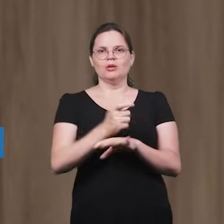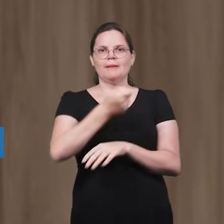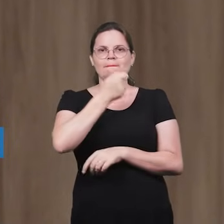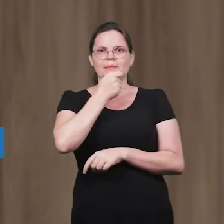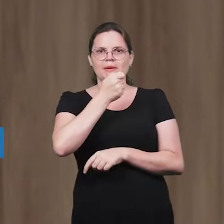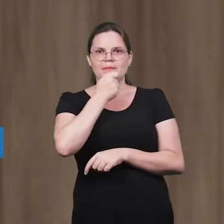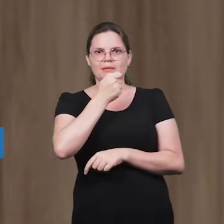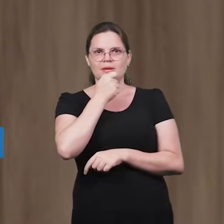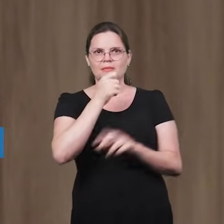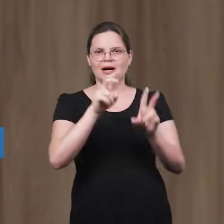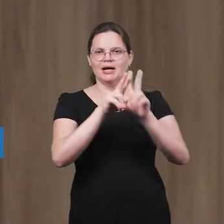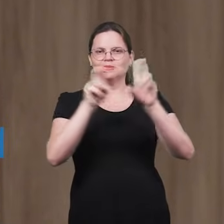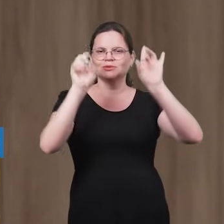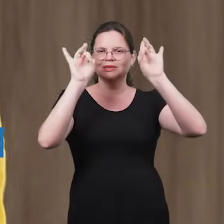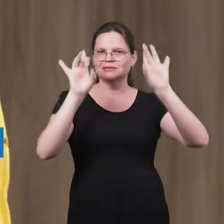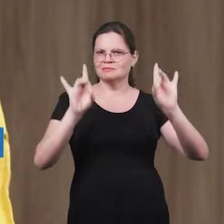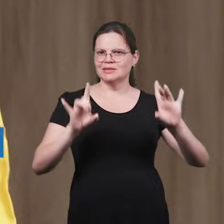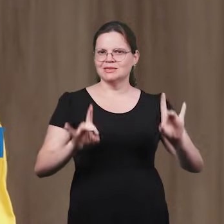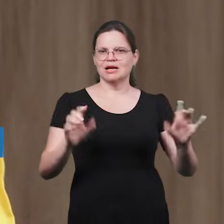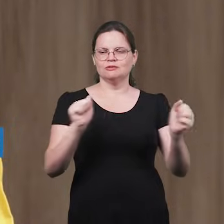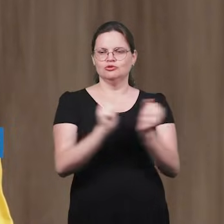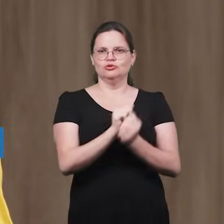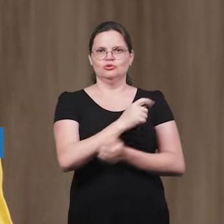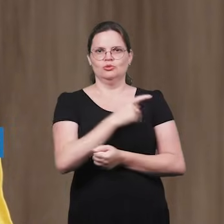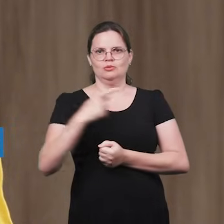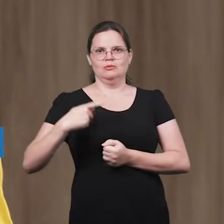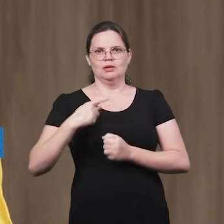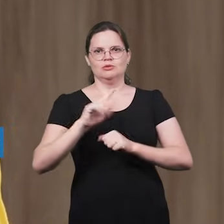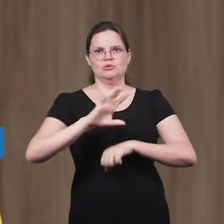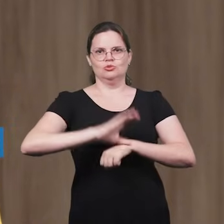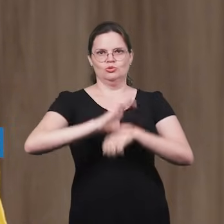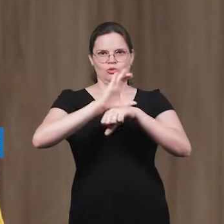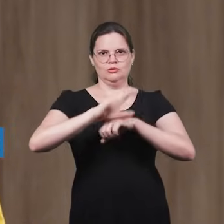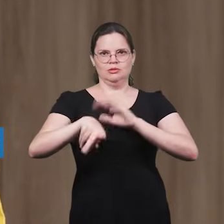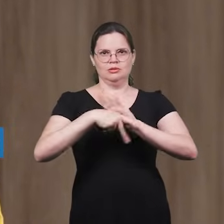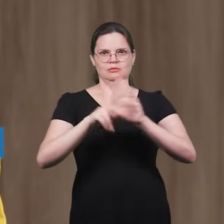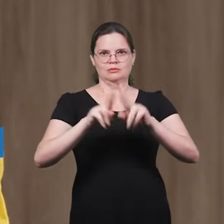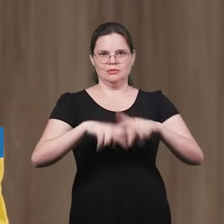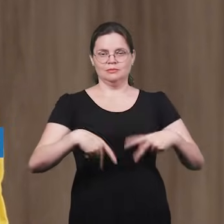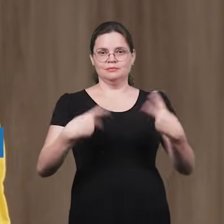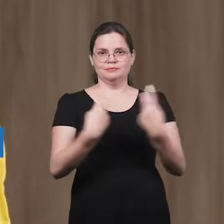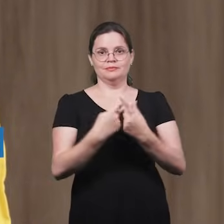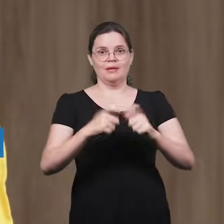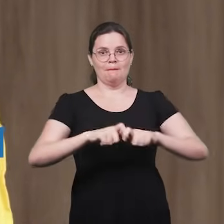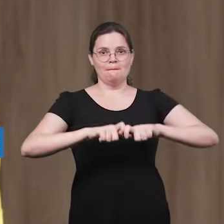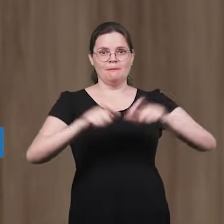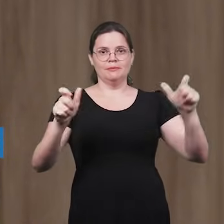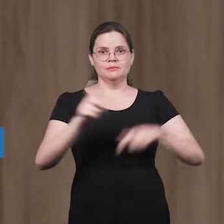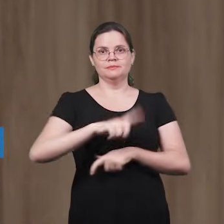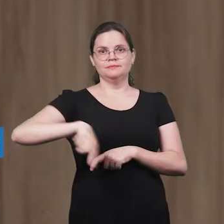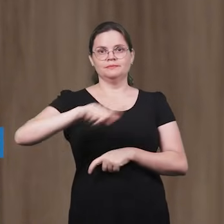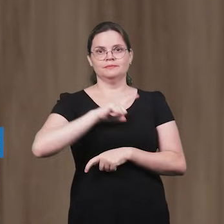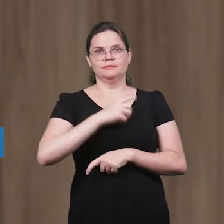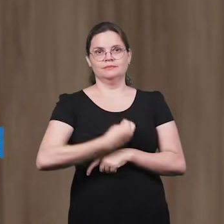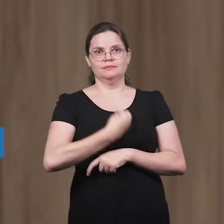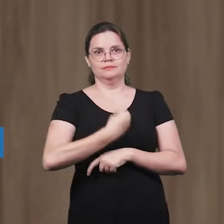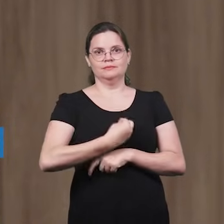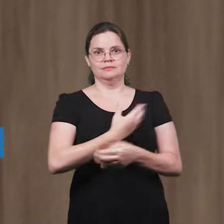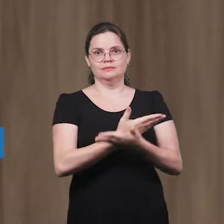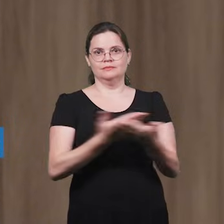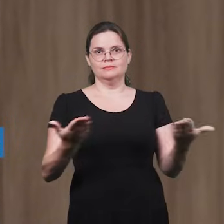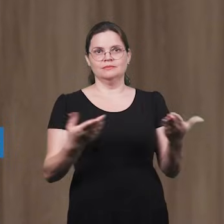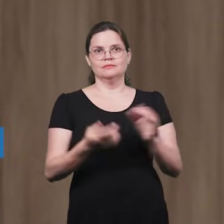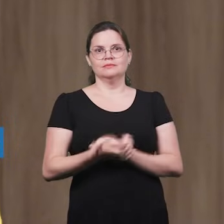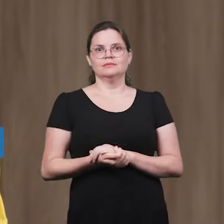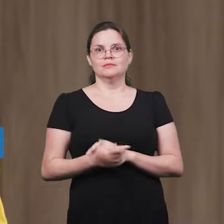que foram preciosas com os pastores do Conselho Presbiteral e na maioria delas nós tivemos a ilustre presença das nossas